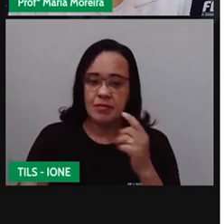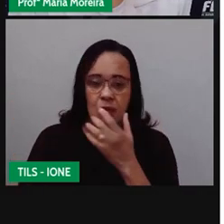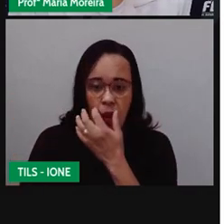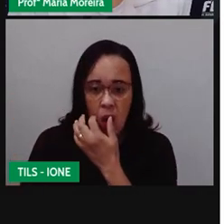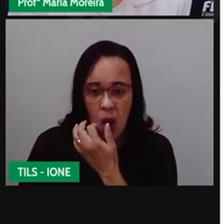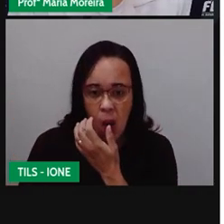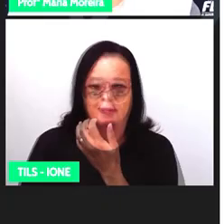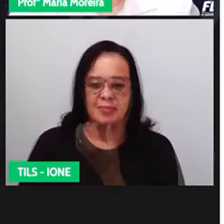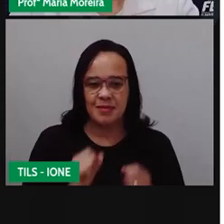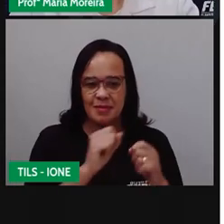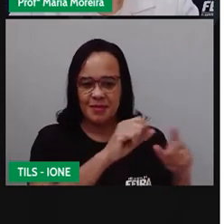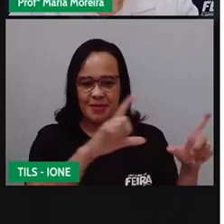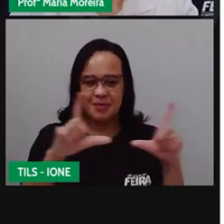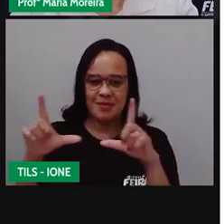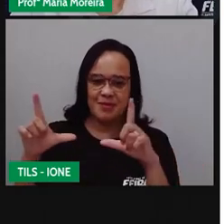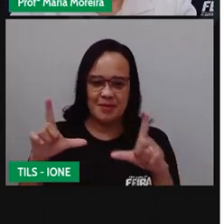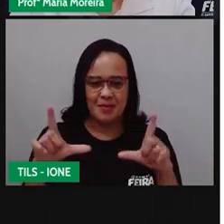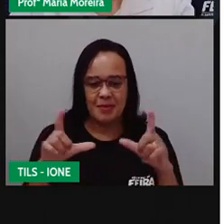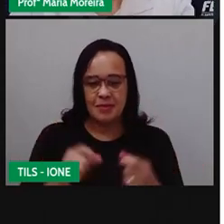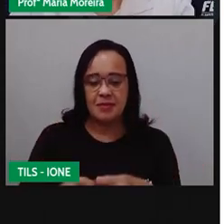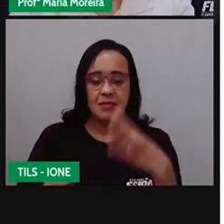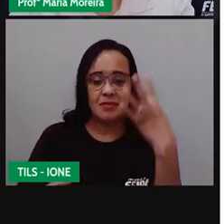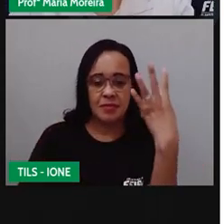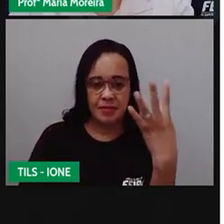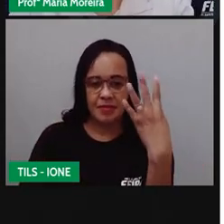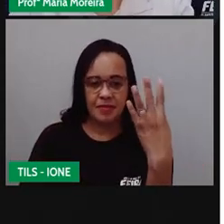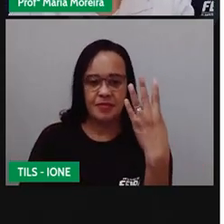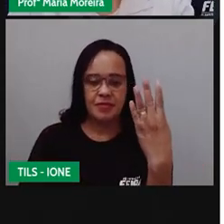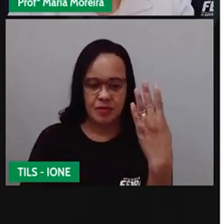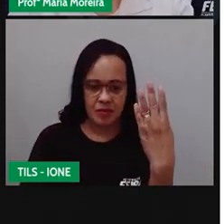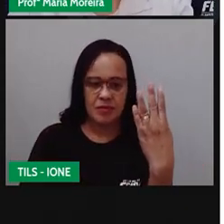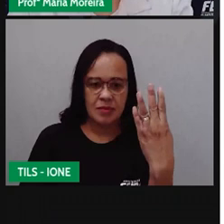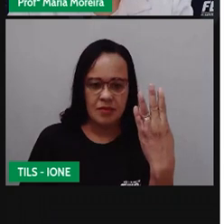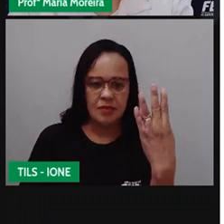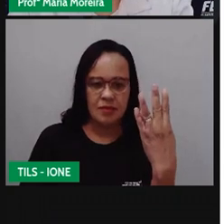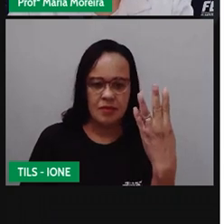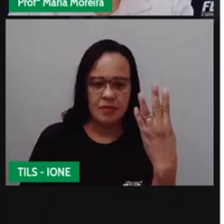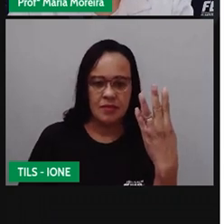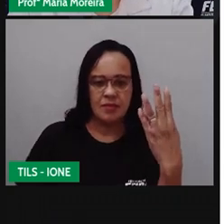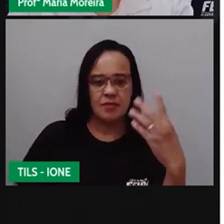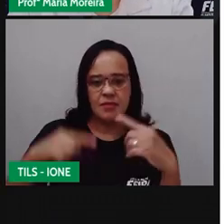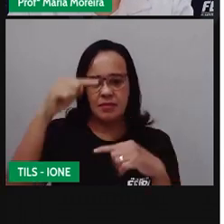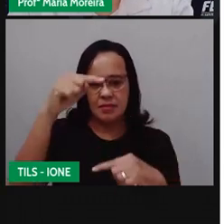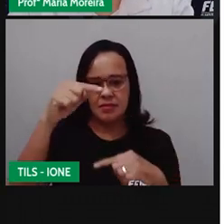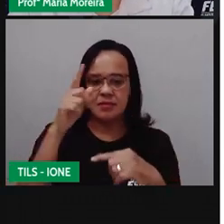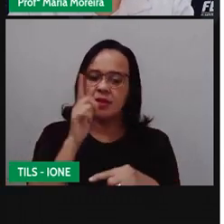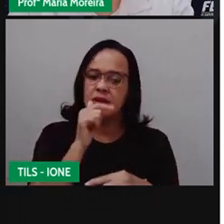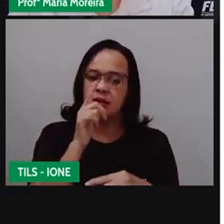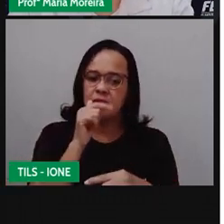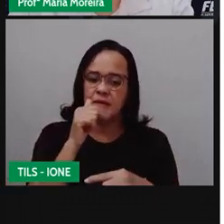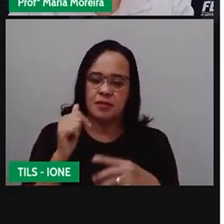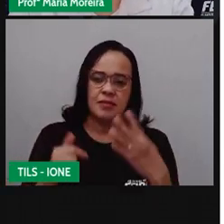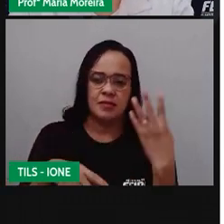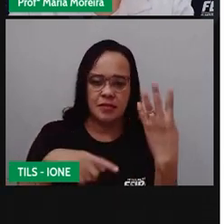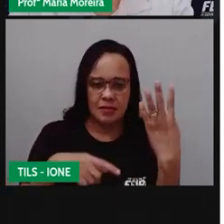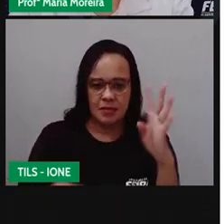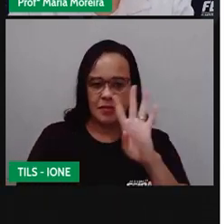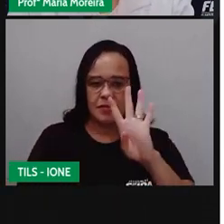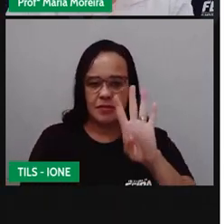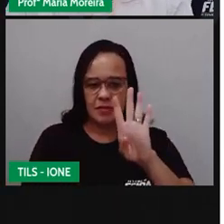voltar aqui para vocês. Então, se eu tenho 4 aqui, né? 4 o quê? Ó, 4 garrafinhas, né?